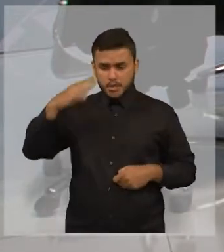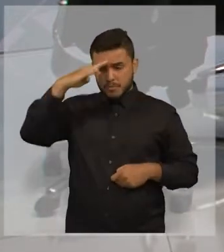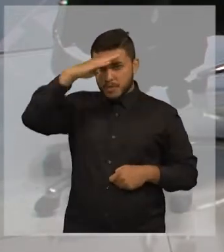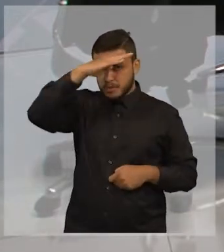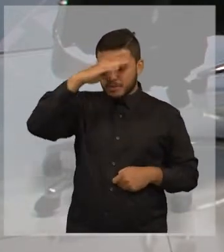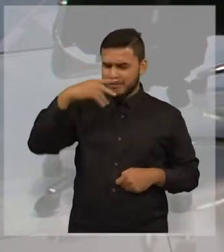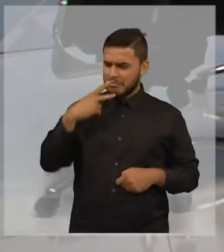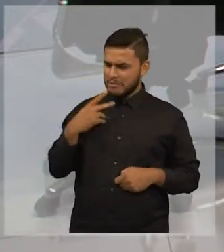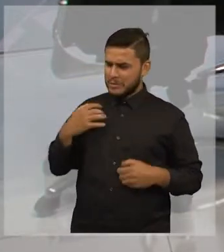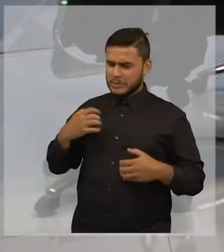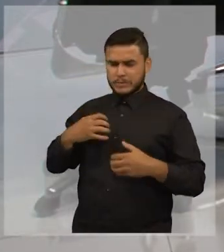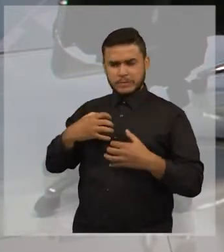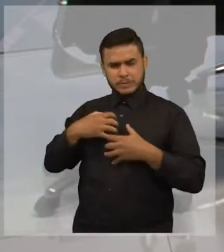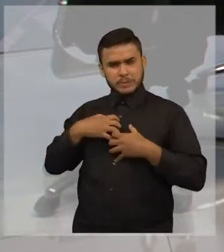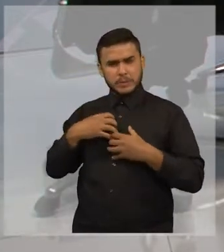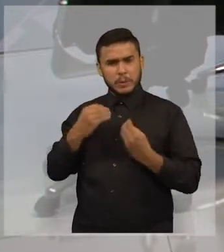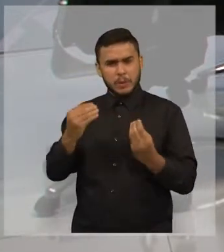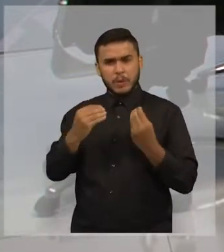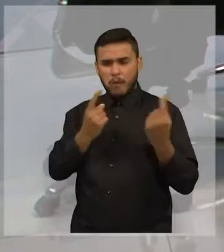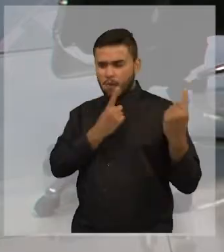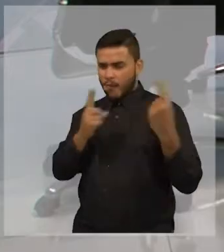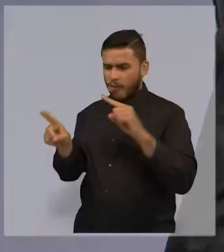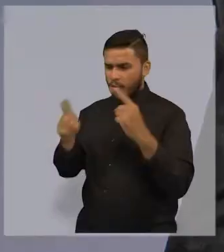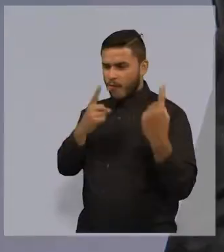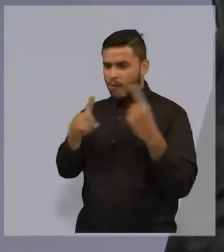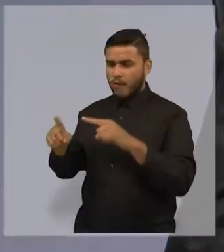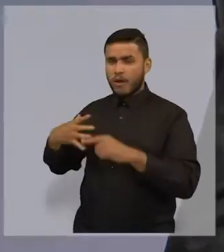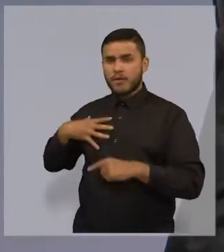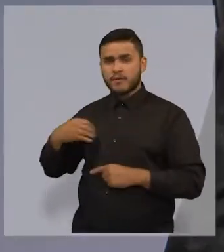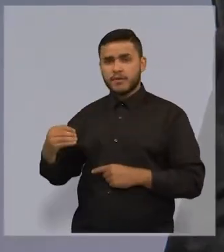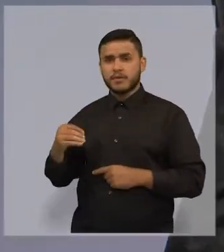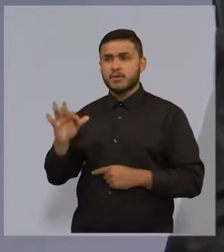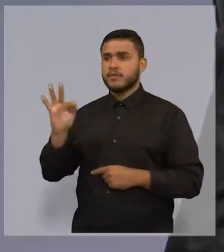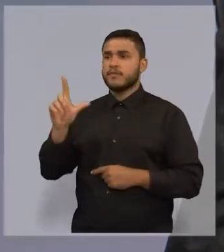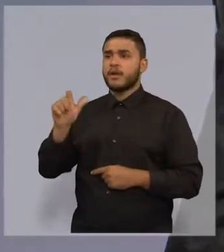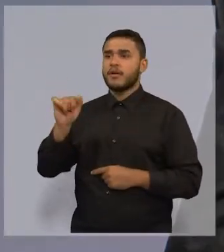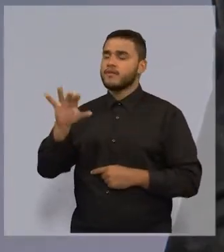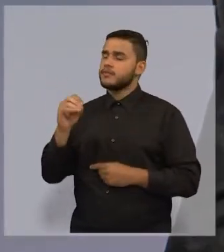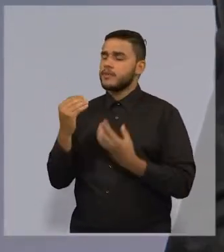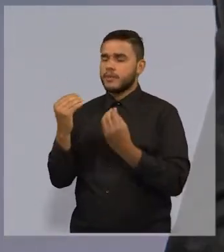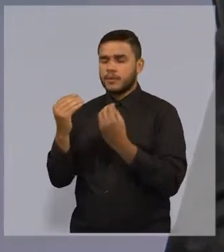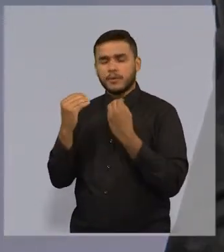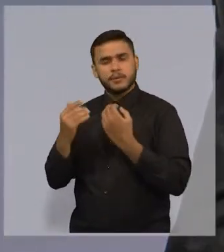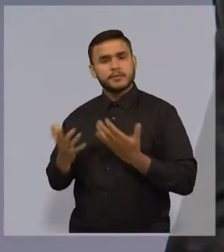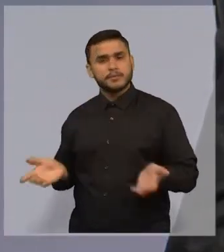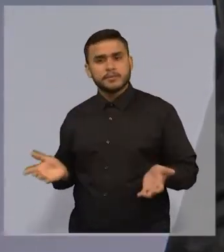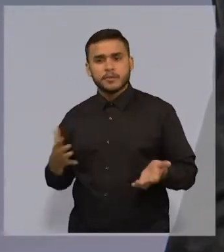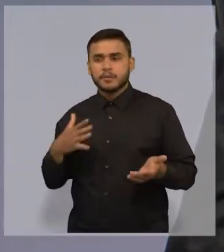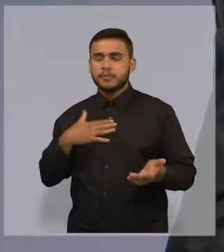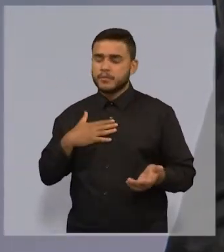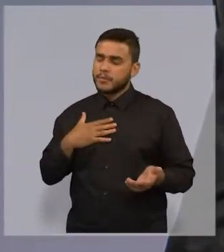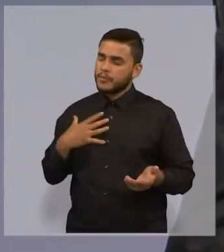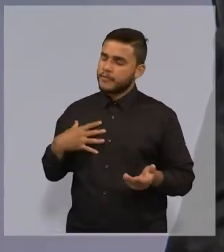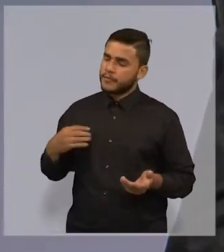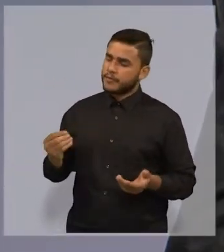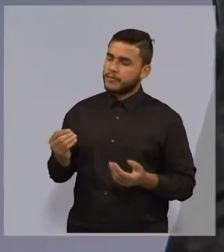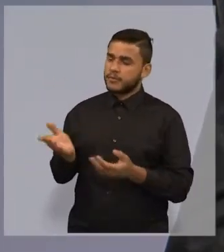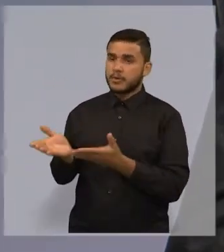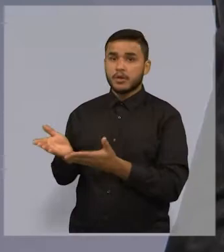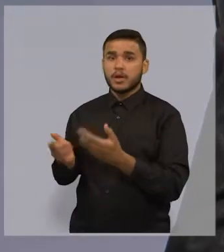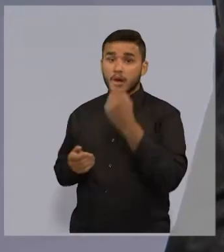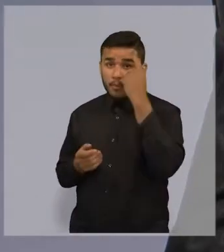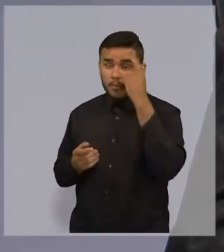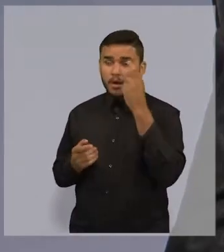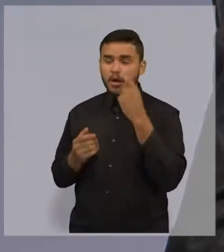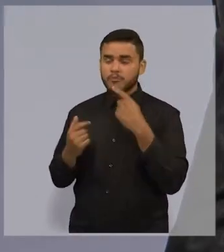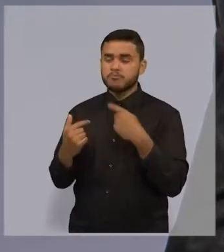filho. Ele é presidente da República e indignado, porque estão fazendo isso com o filhinho traquino,